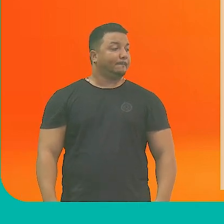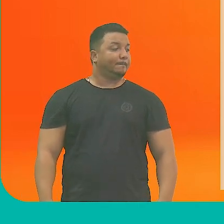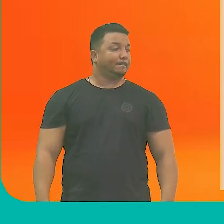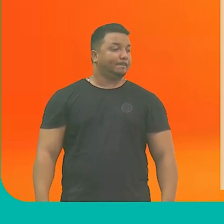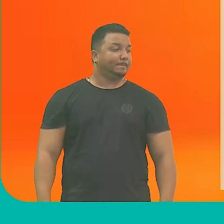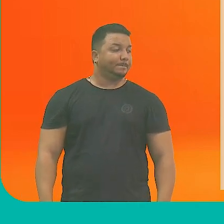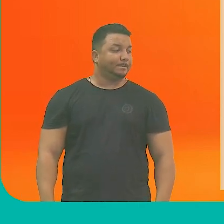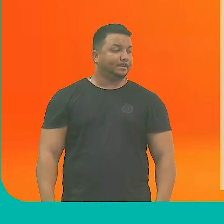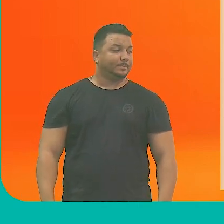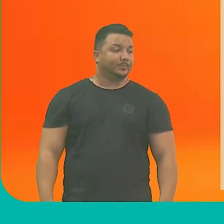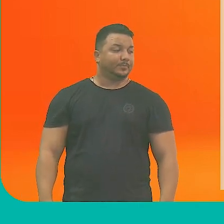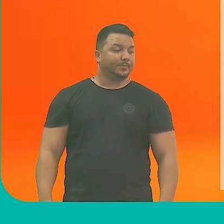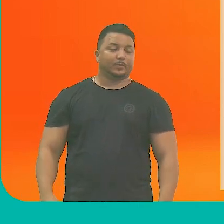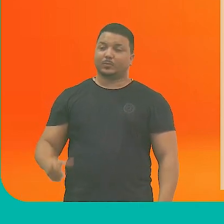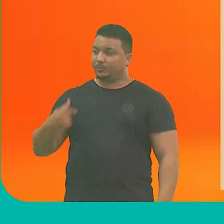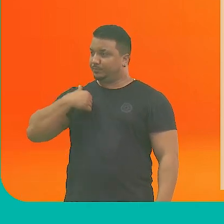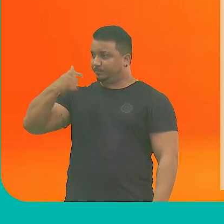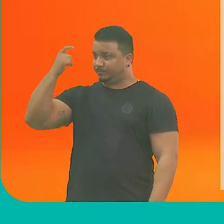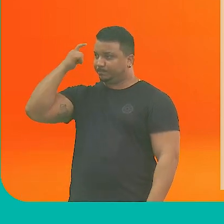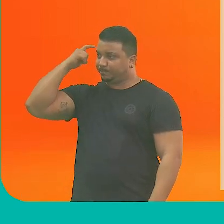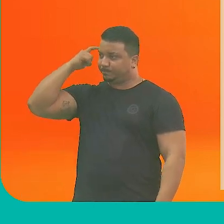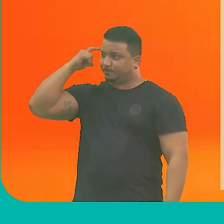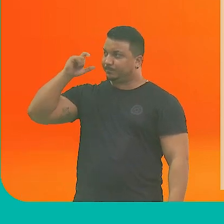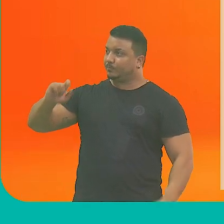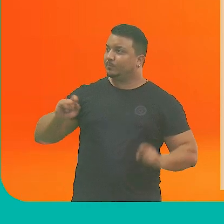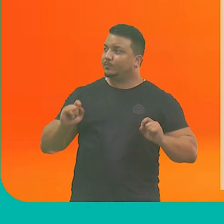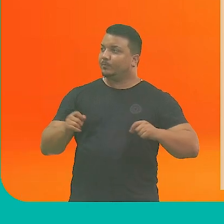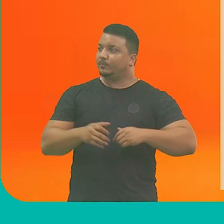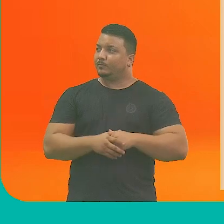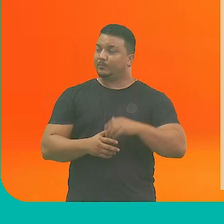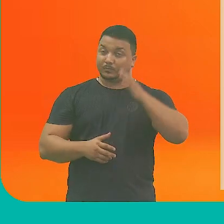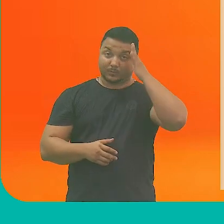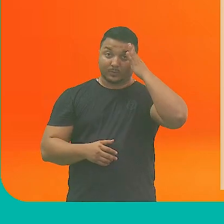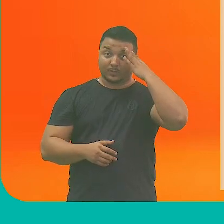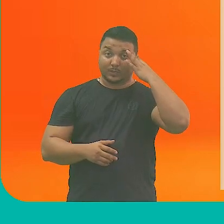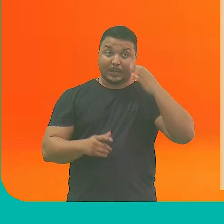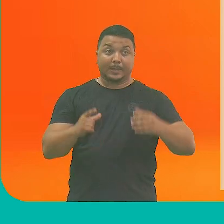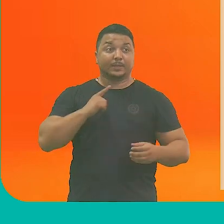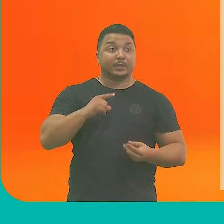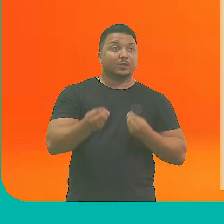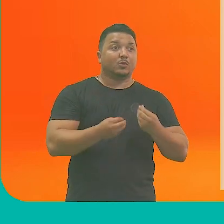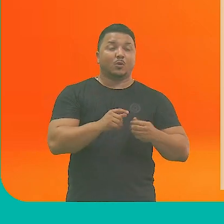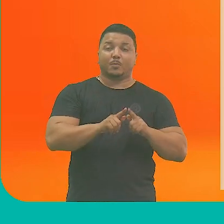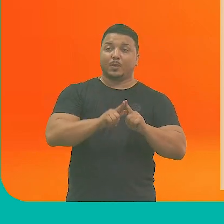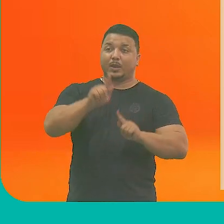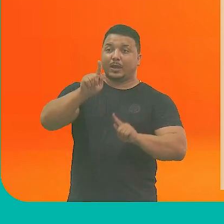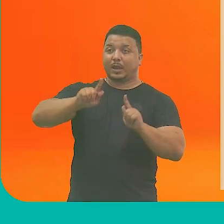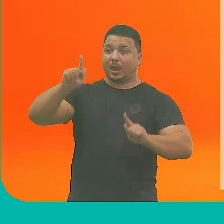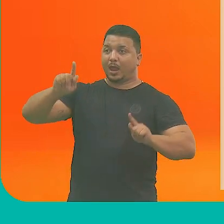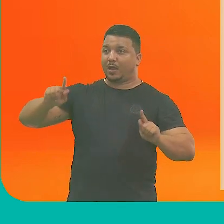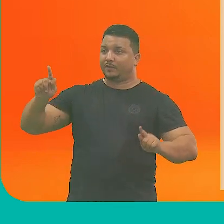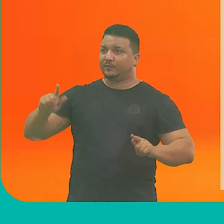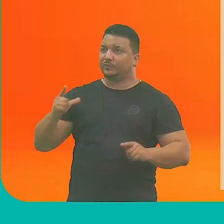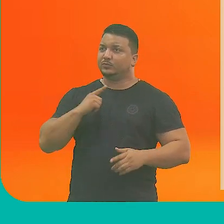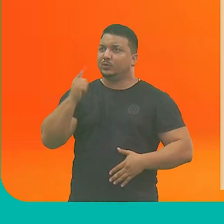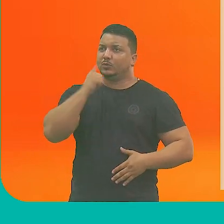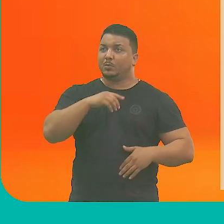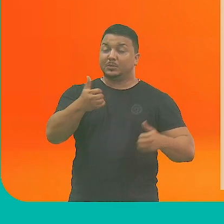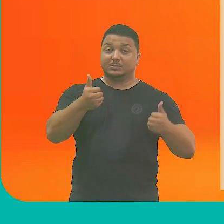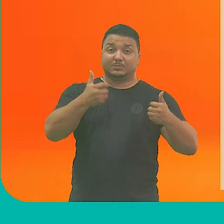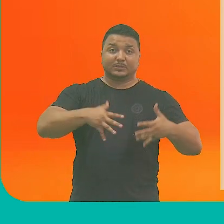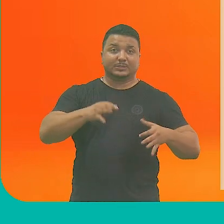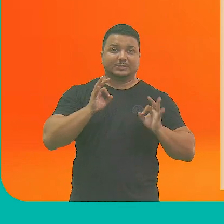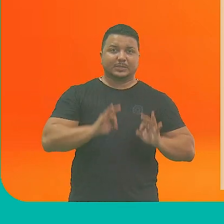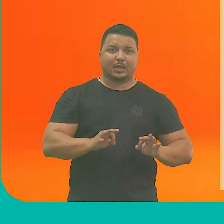olha o que é que acontece. Ó. Um esboço do gráfico que descreve,